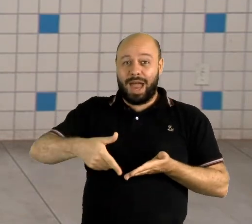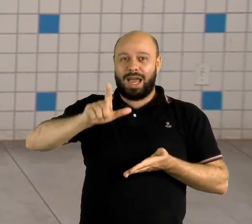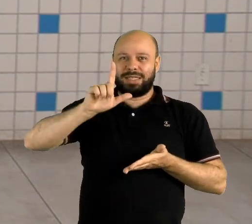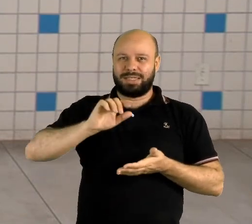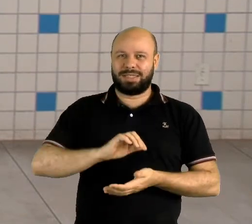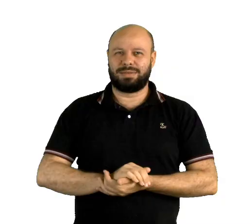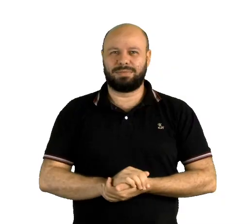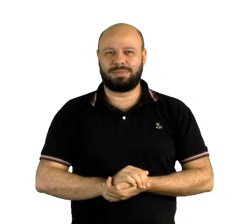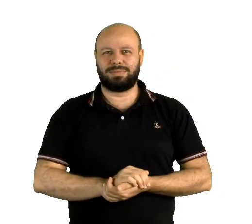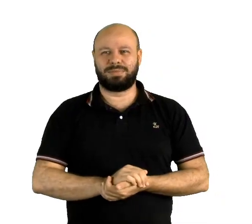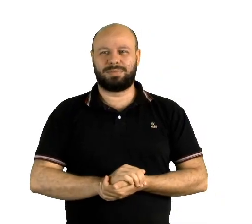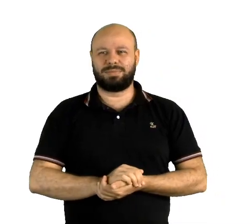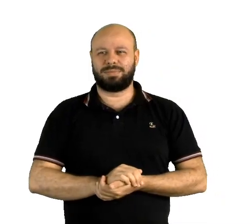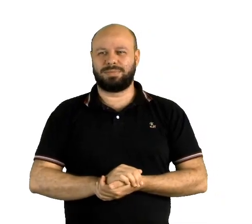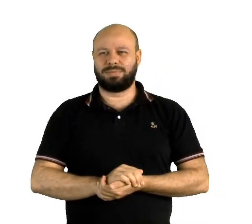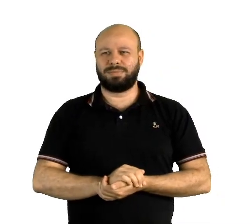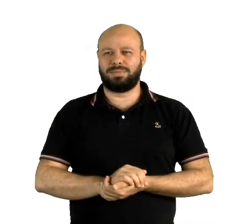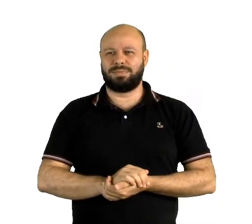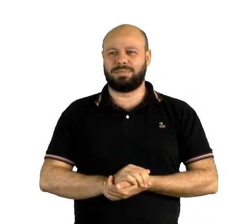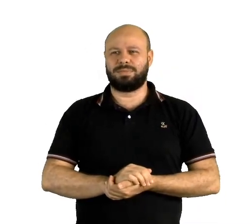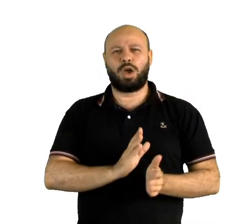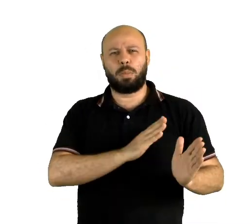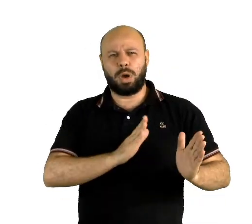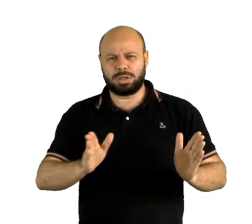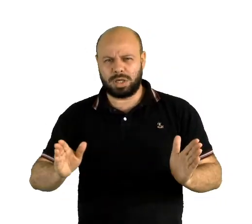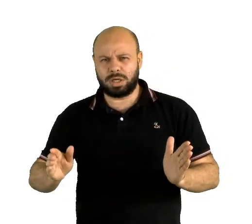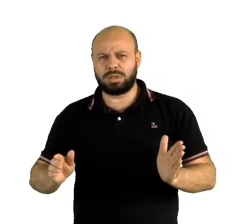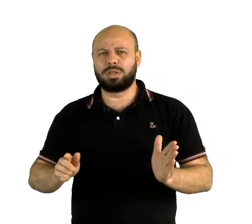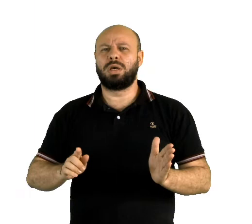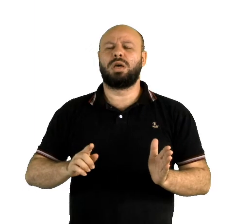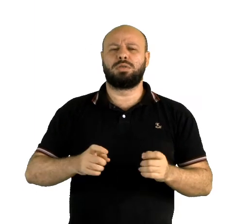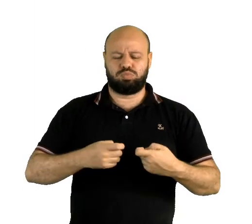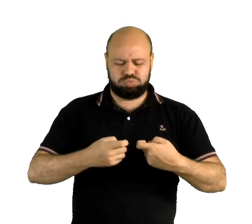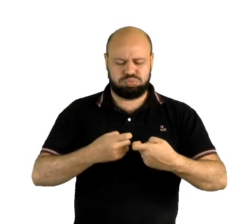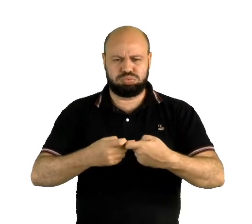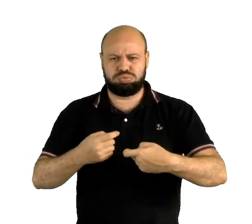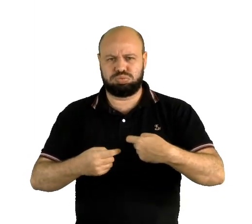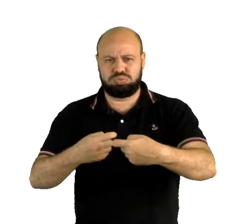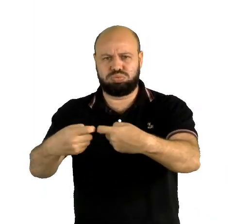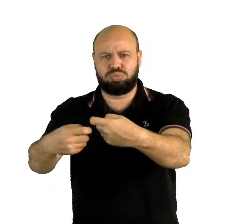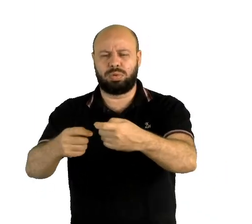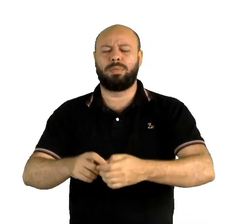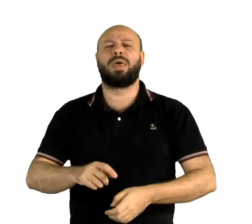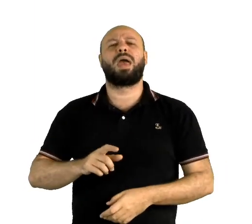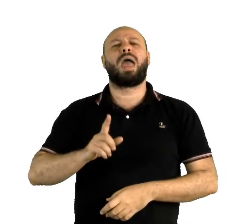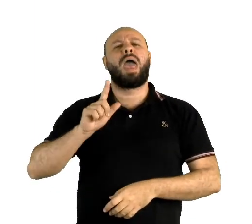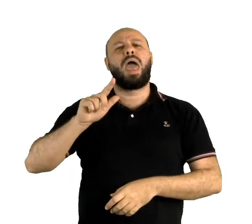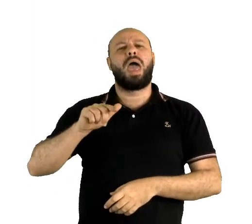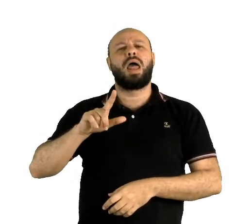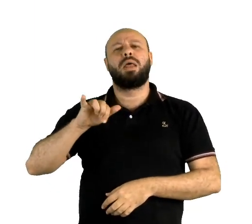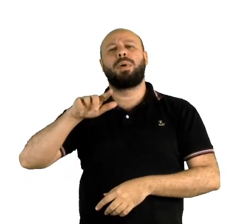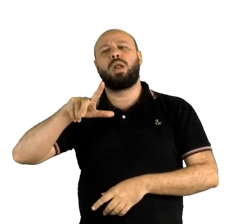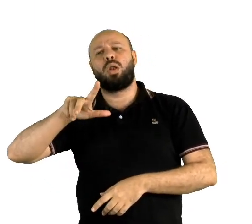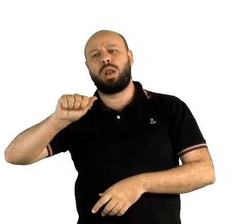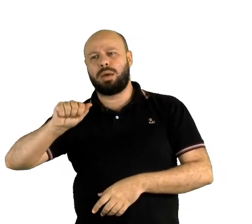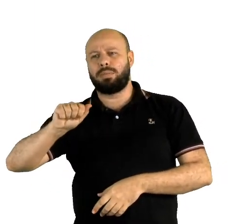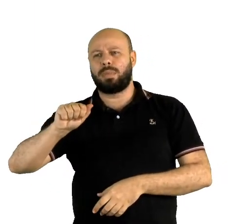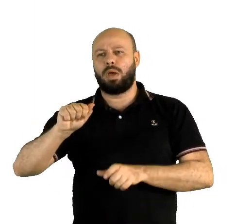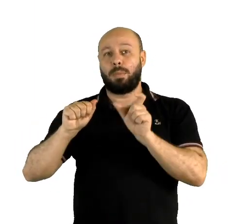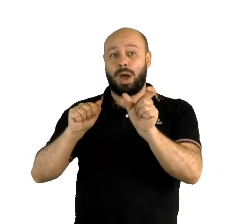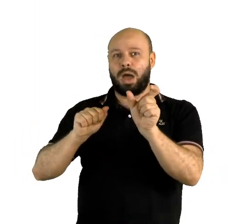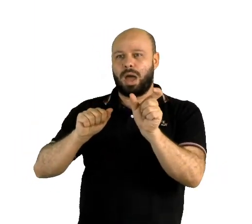olha. O processo de reprodução da libélula é este. Observa, o pronome está